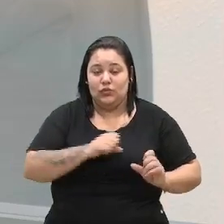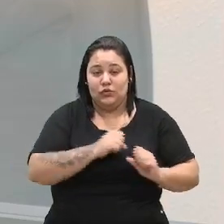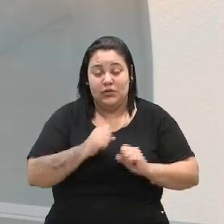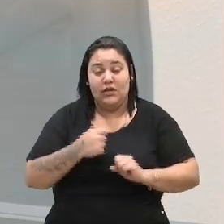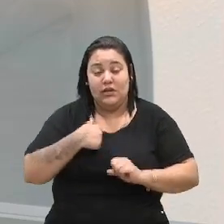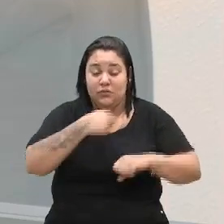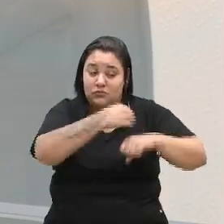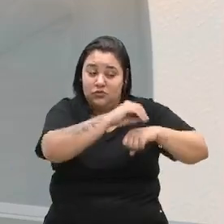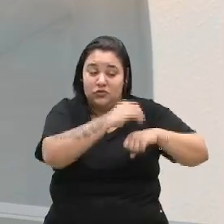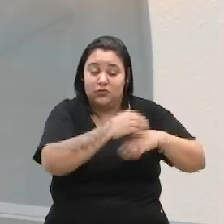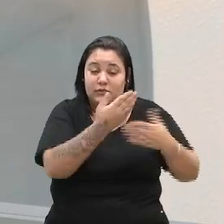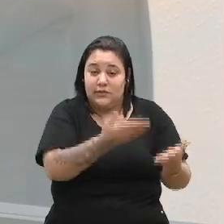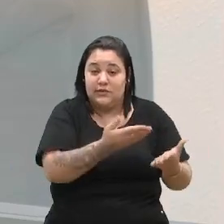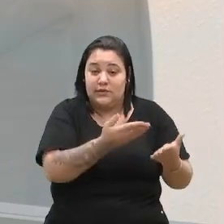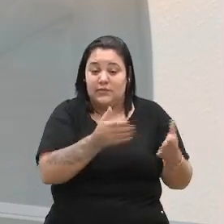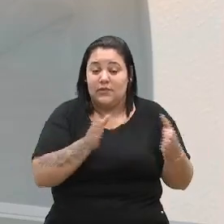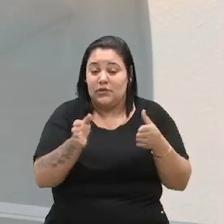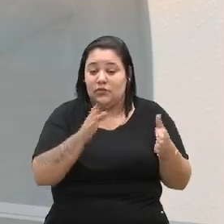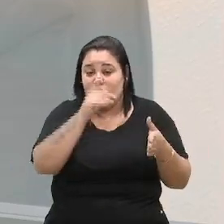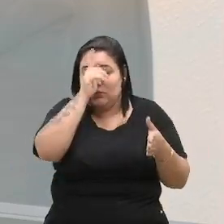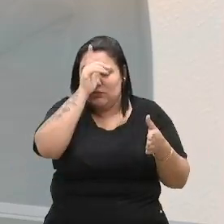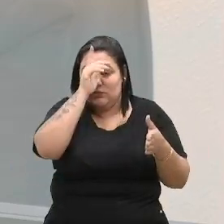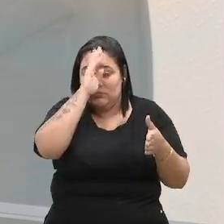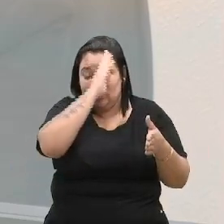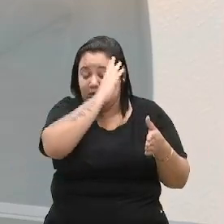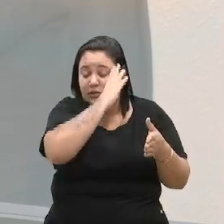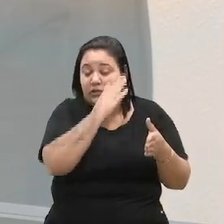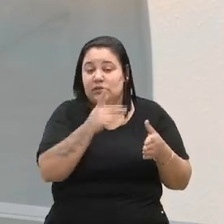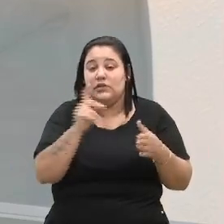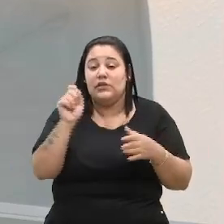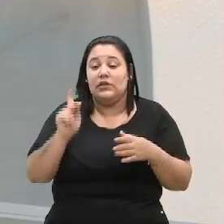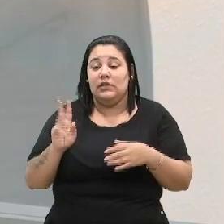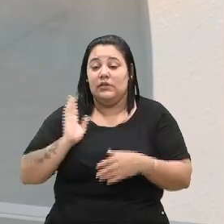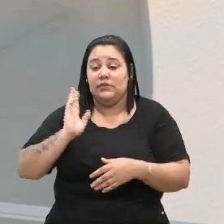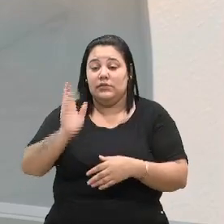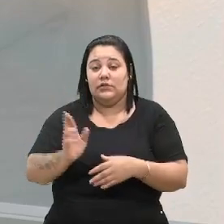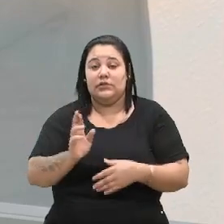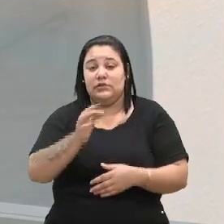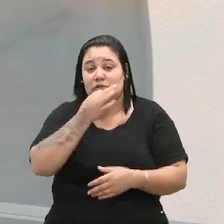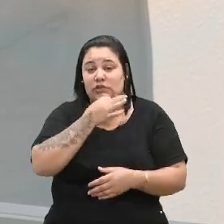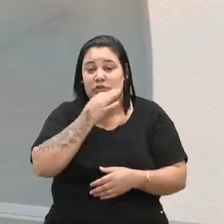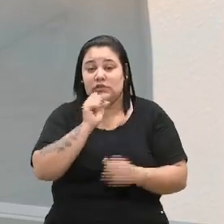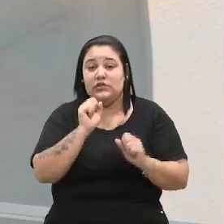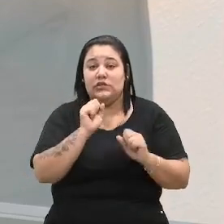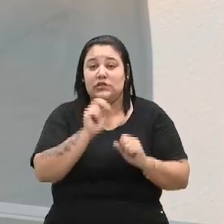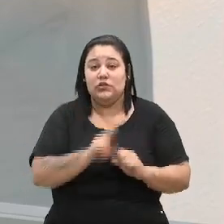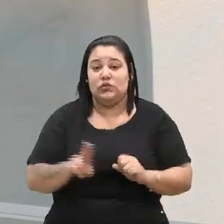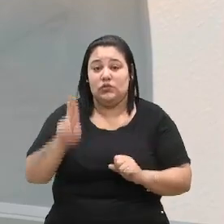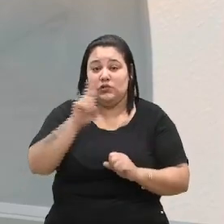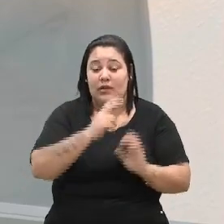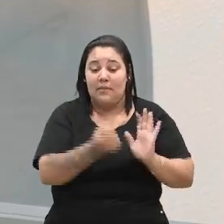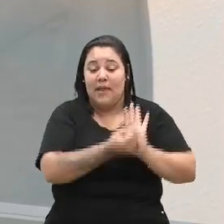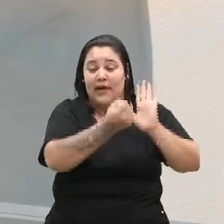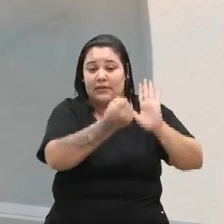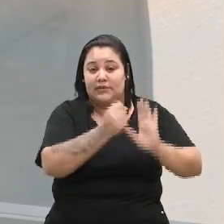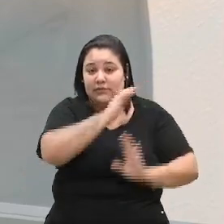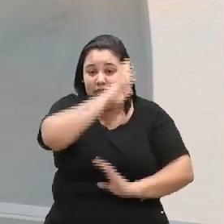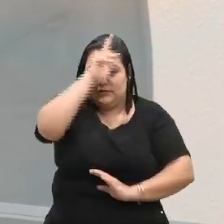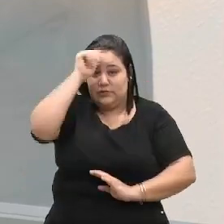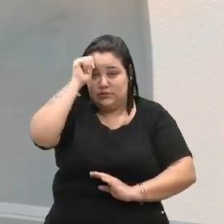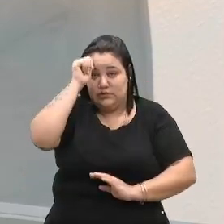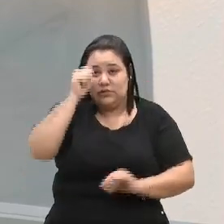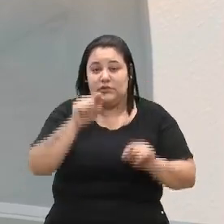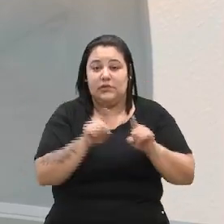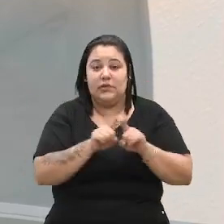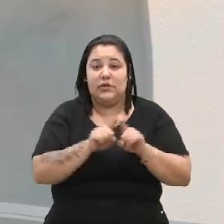legislação, vereador Bressan, que os estudantes que forem representar o município de Caxias do Sul, que eles utilizem a marca da prefeitura, porque eles